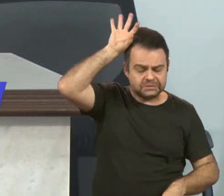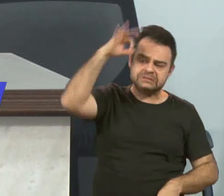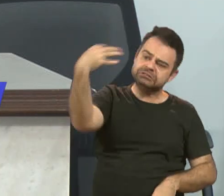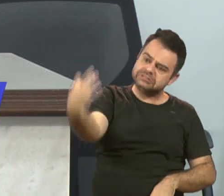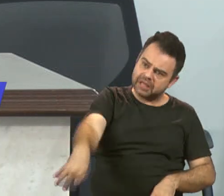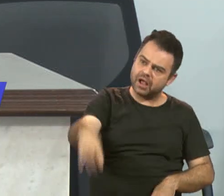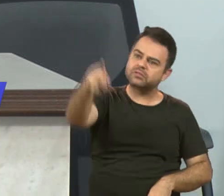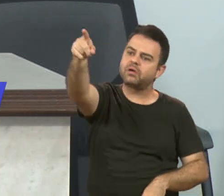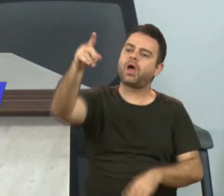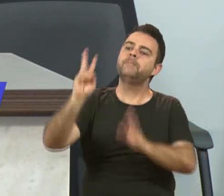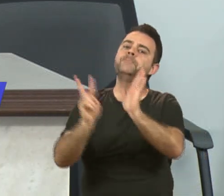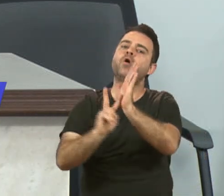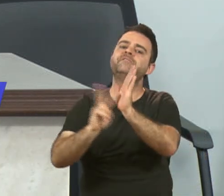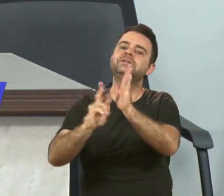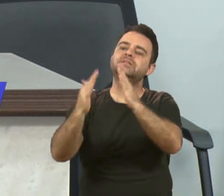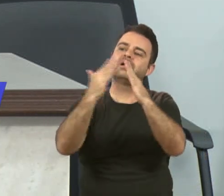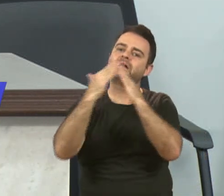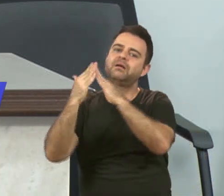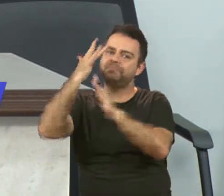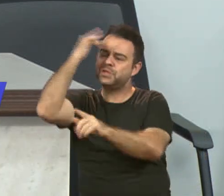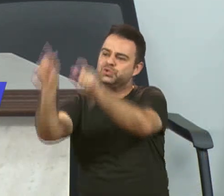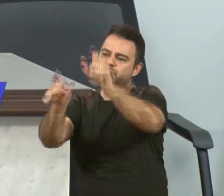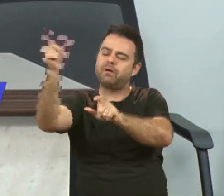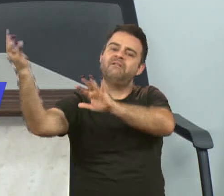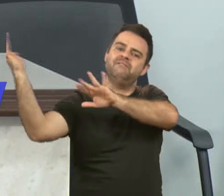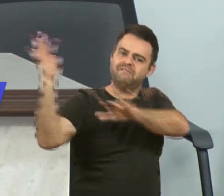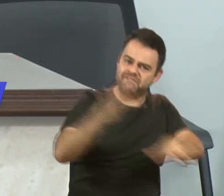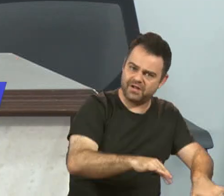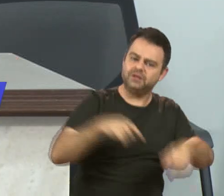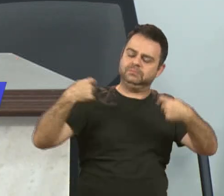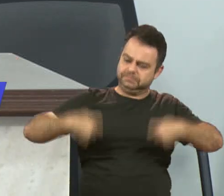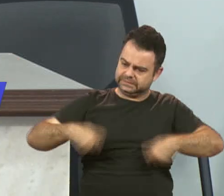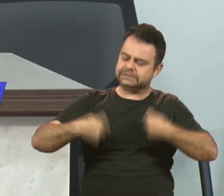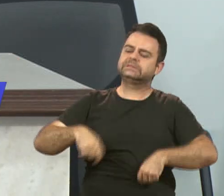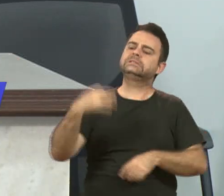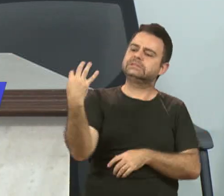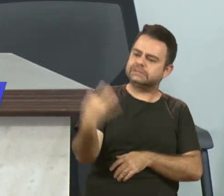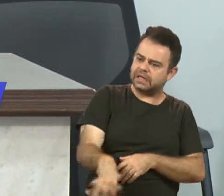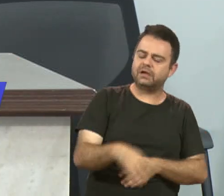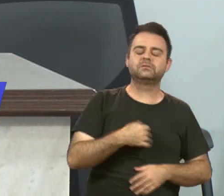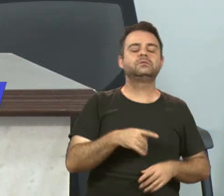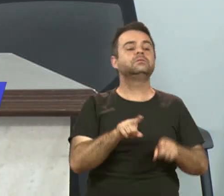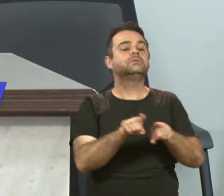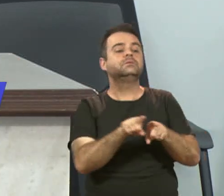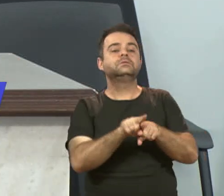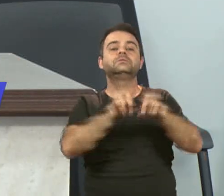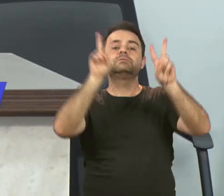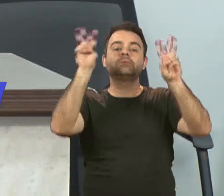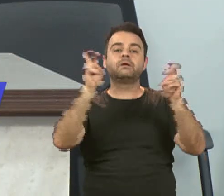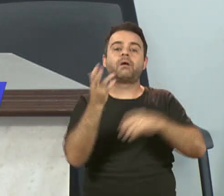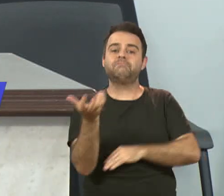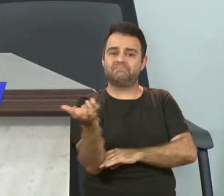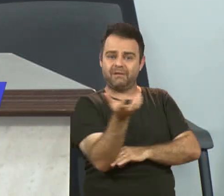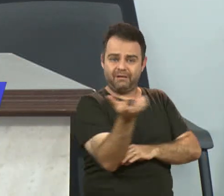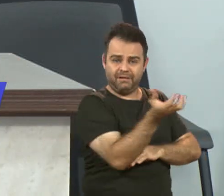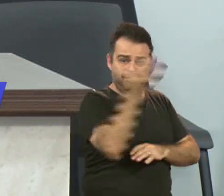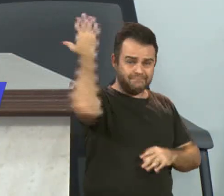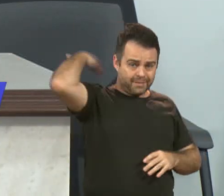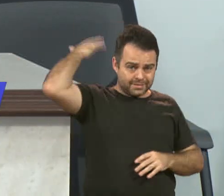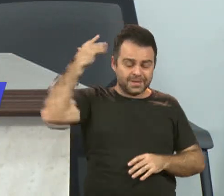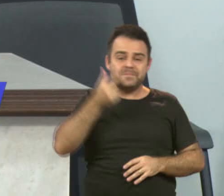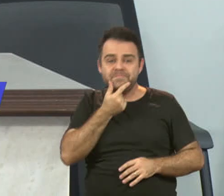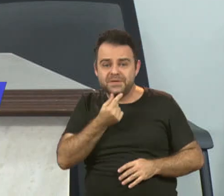Boa Vista para que seja ouvida. Trabalhar com a questão do morador de rua, como nós trabalhamos com os meninos de rua nos